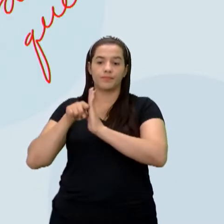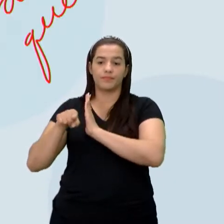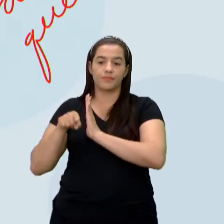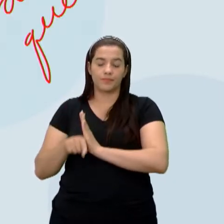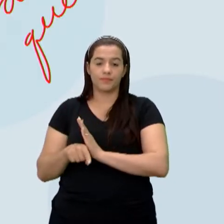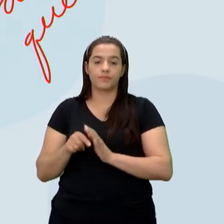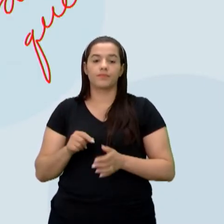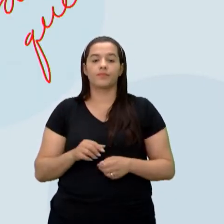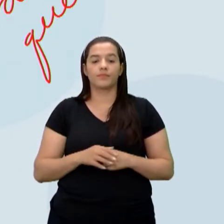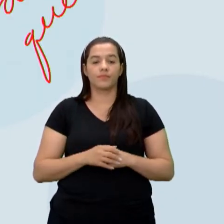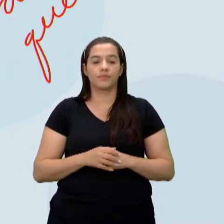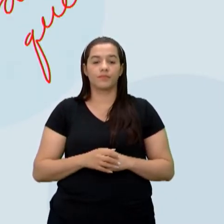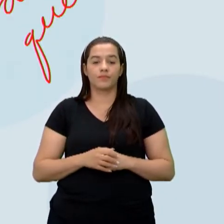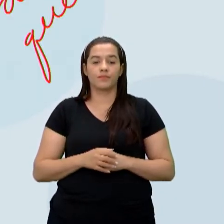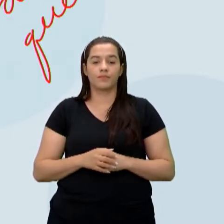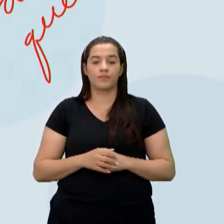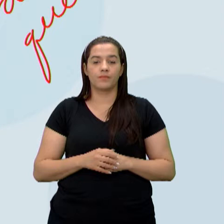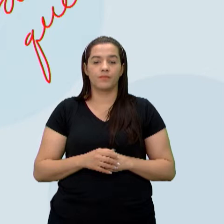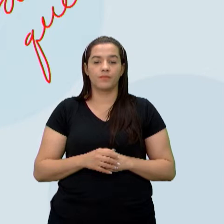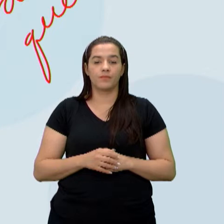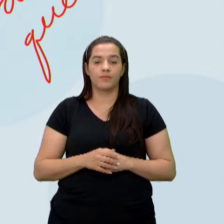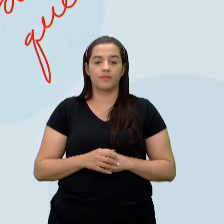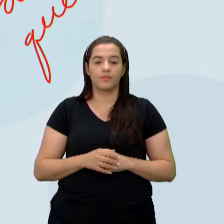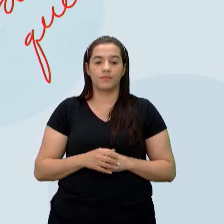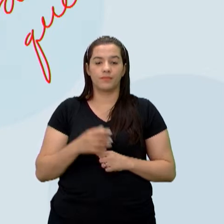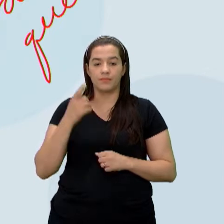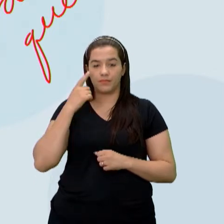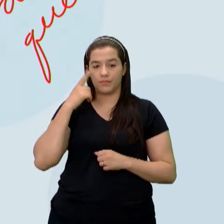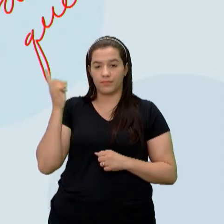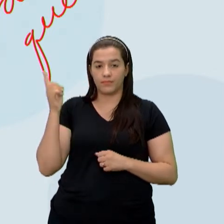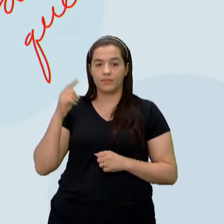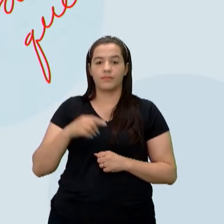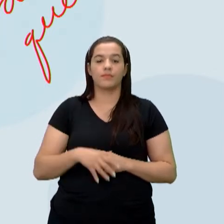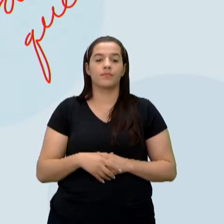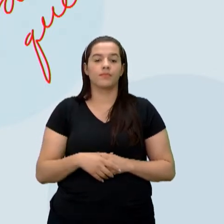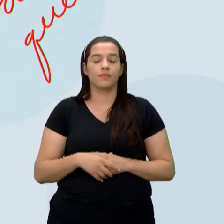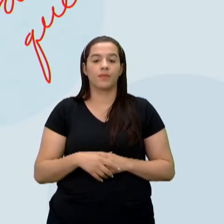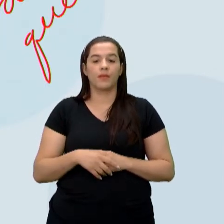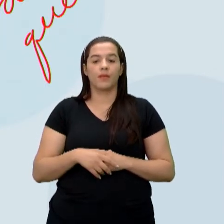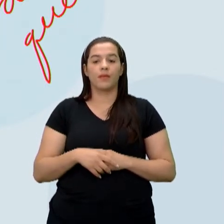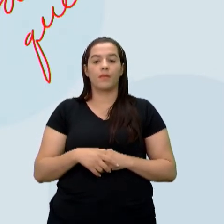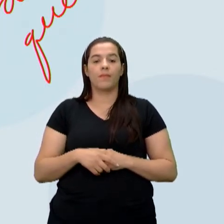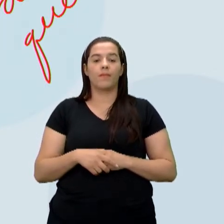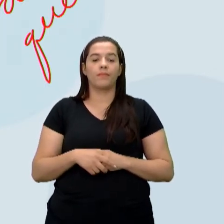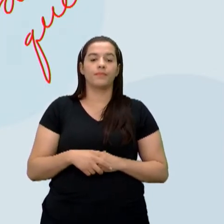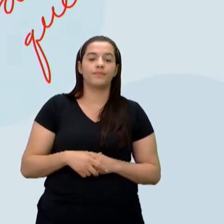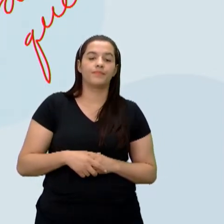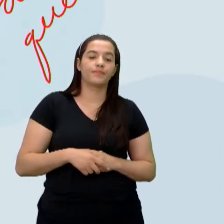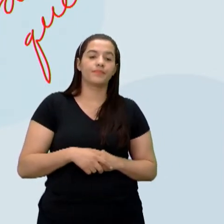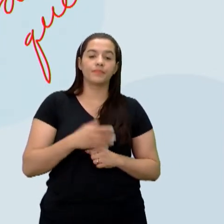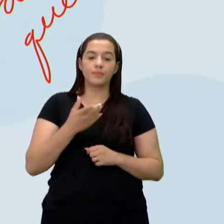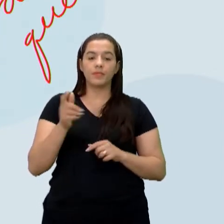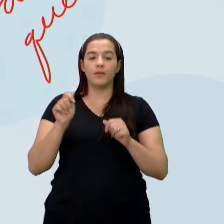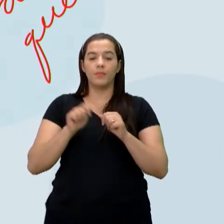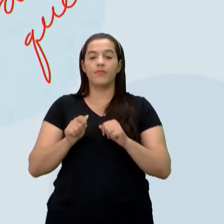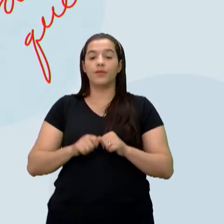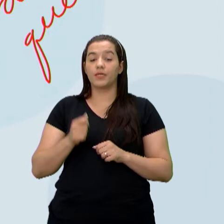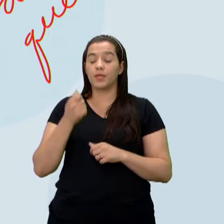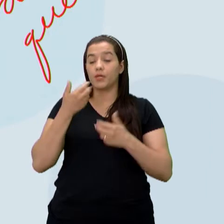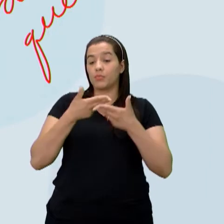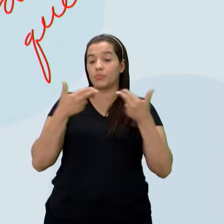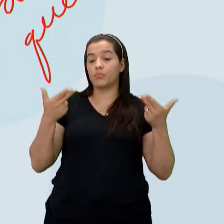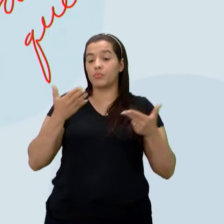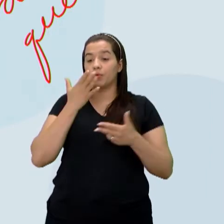vamos eliminar essa daqui. Eliminamos essa, tá eliminado. Formar halos e espectros de